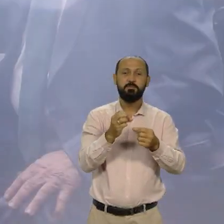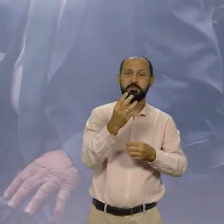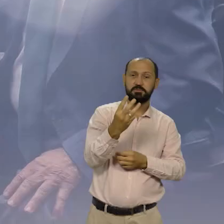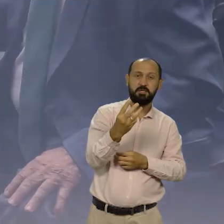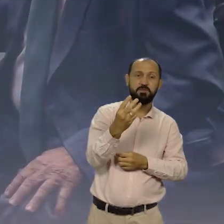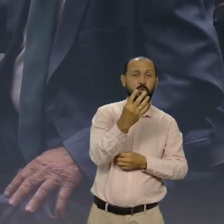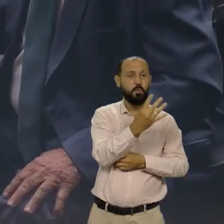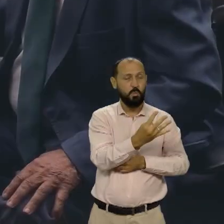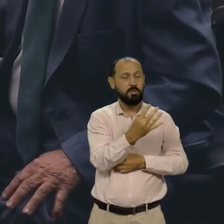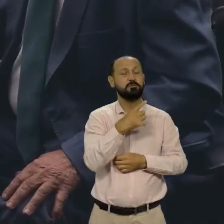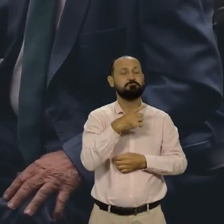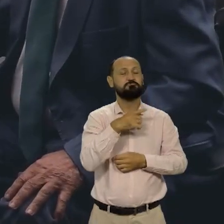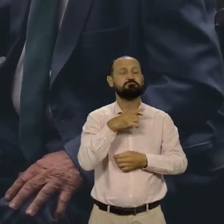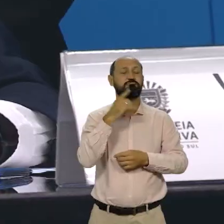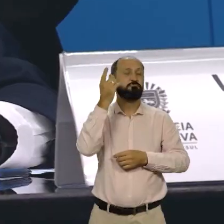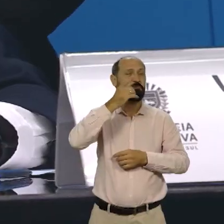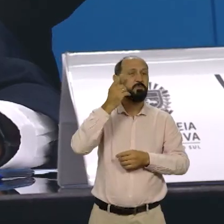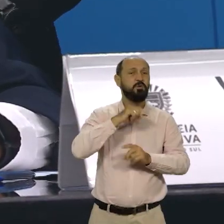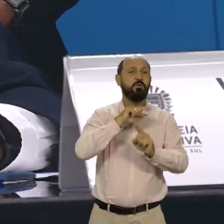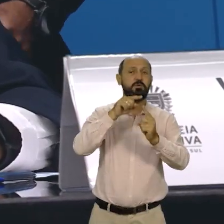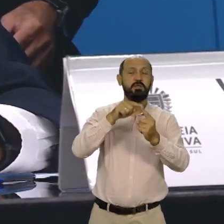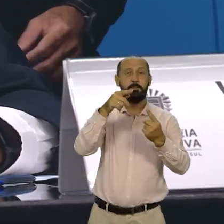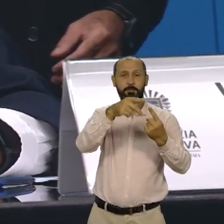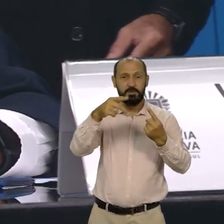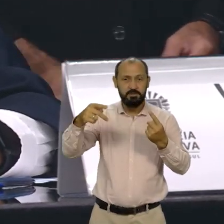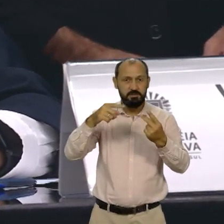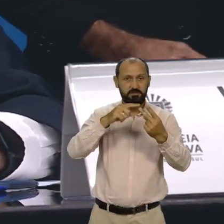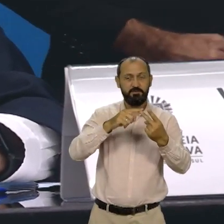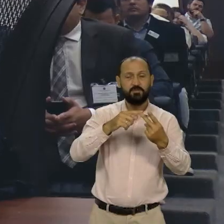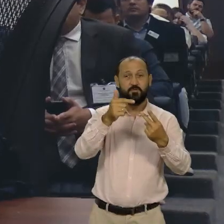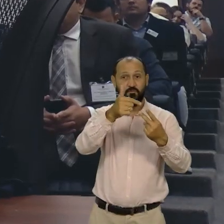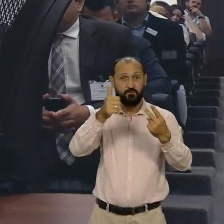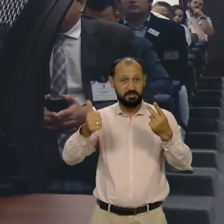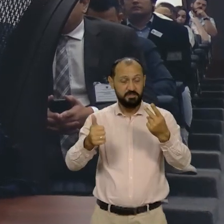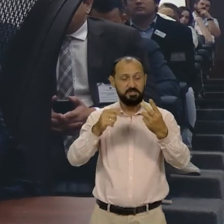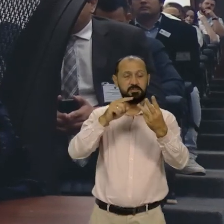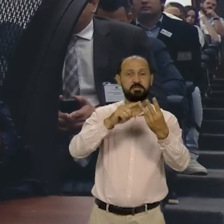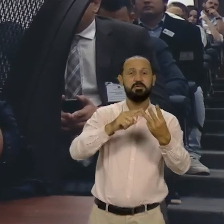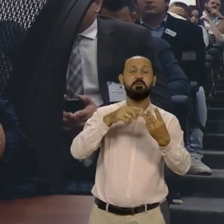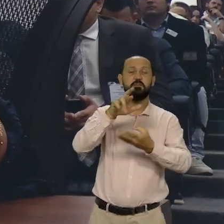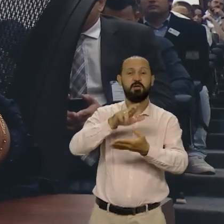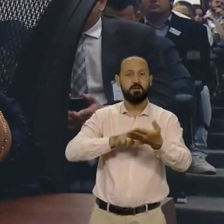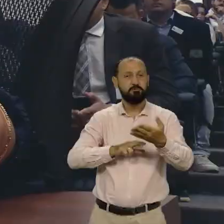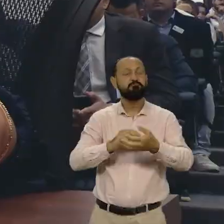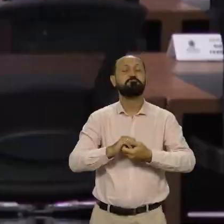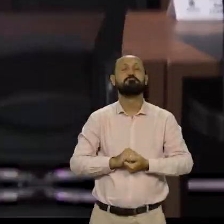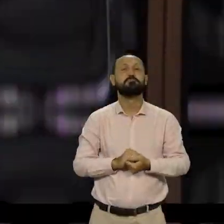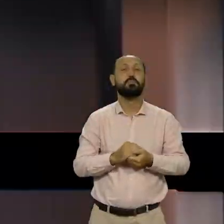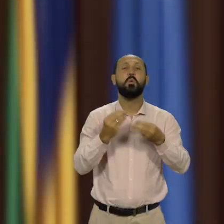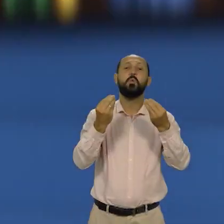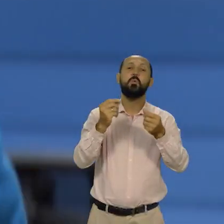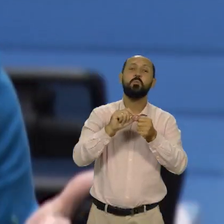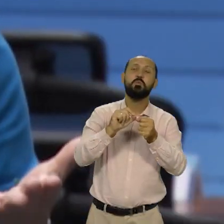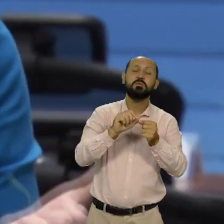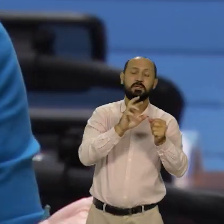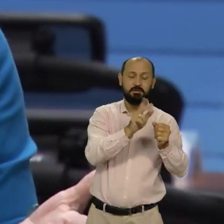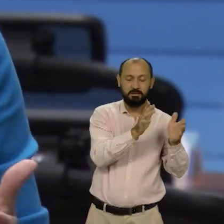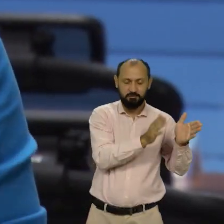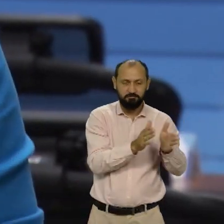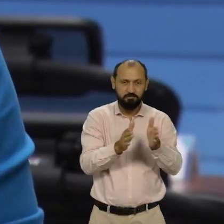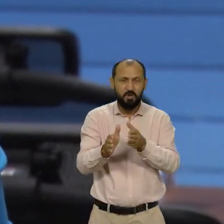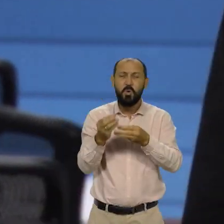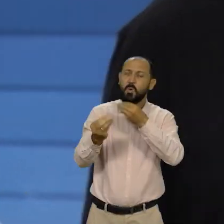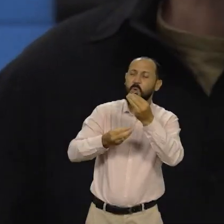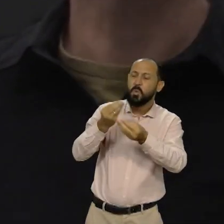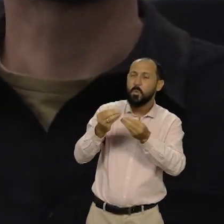formada por 3 ou mais deputados, que ocupam a função de presidente, vice-presidente e membro relator. Como funciona